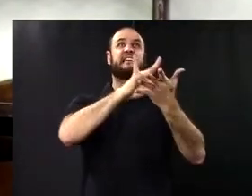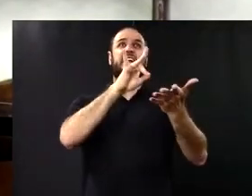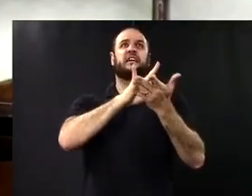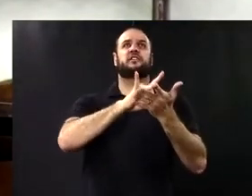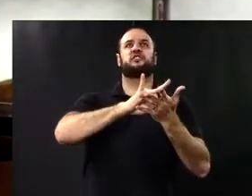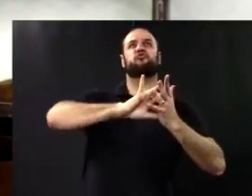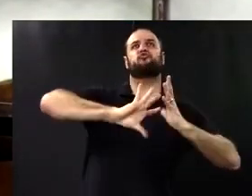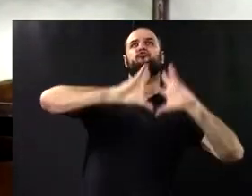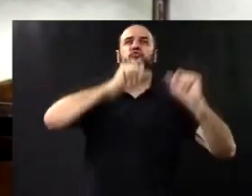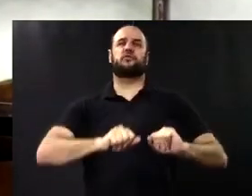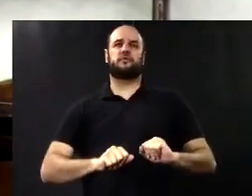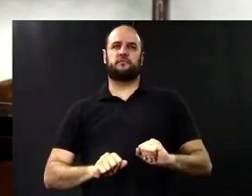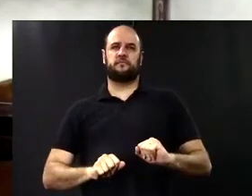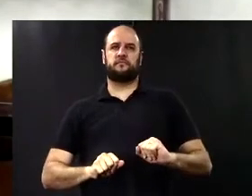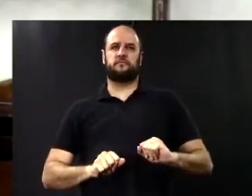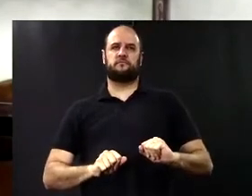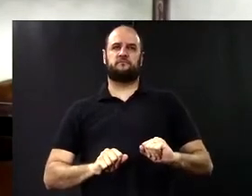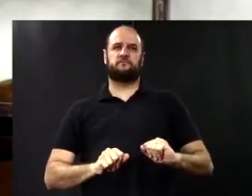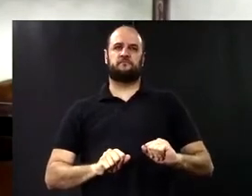uma geração que não tem